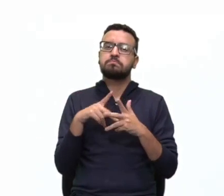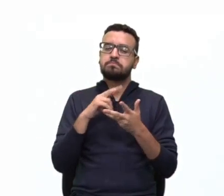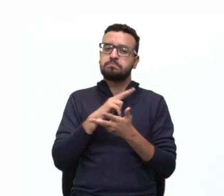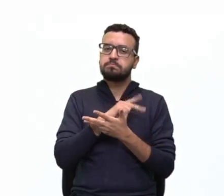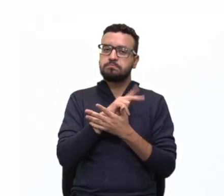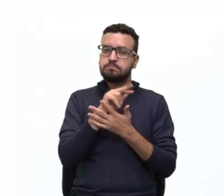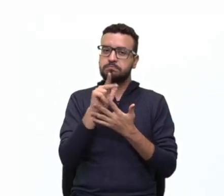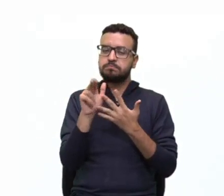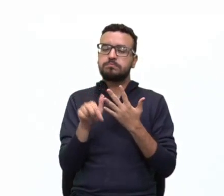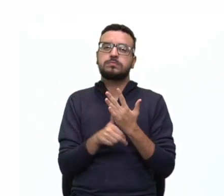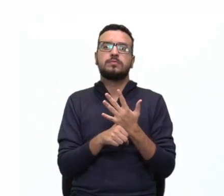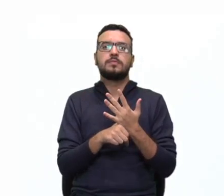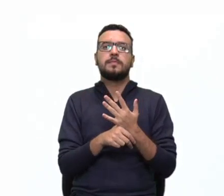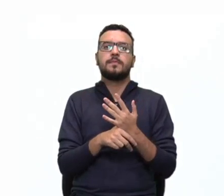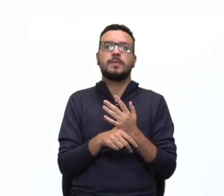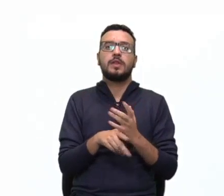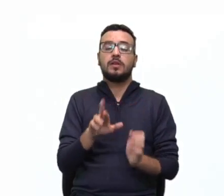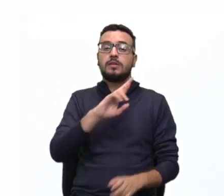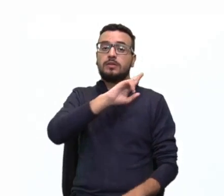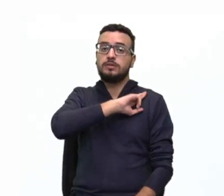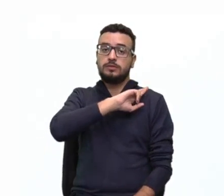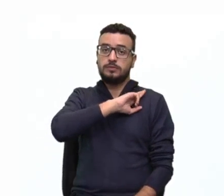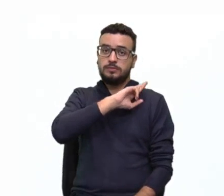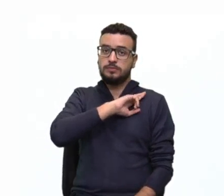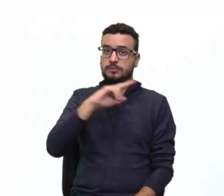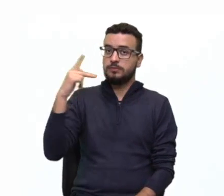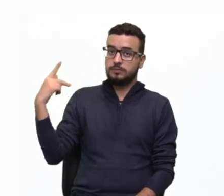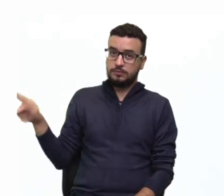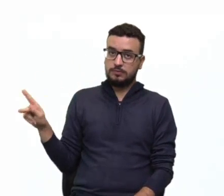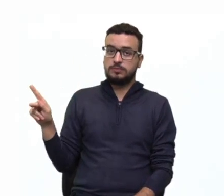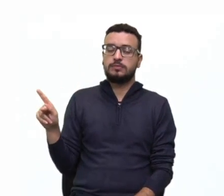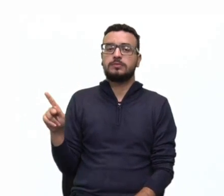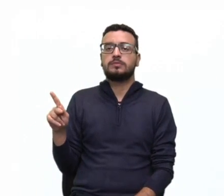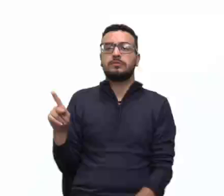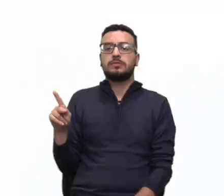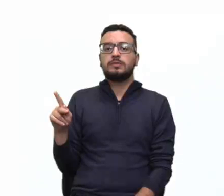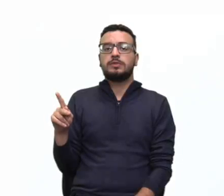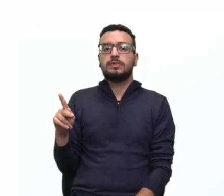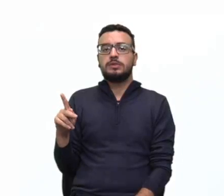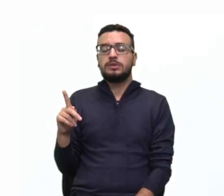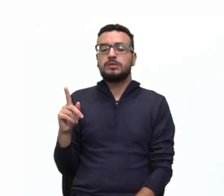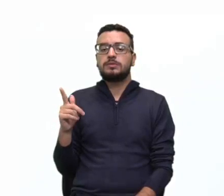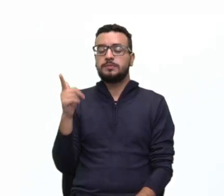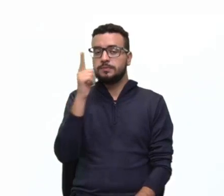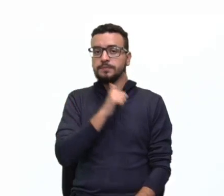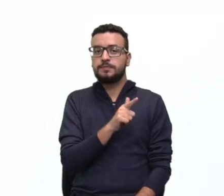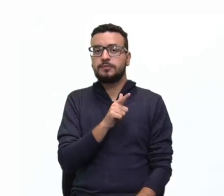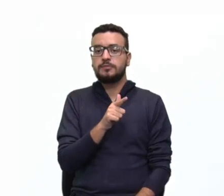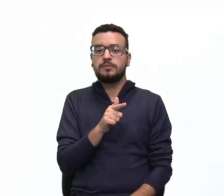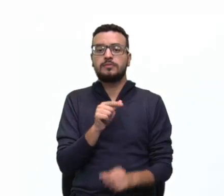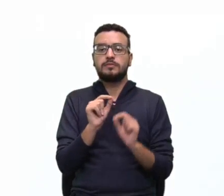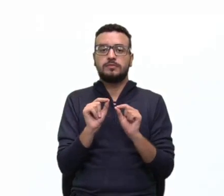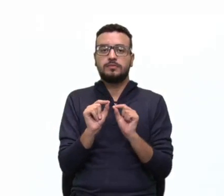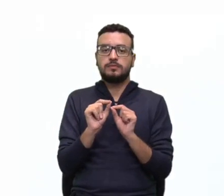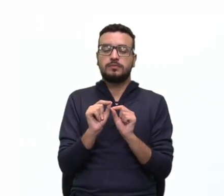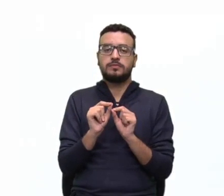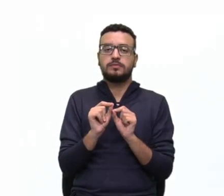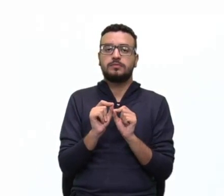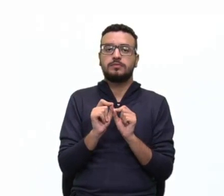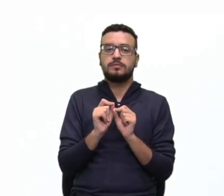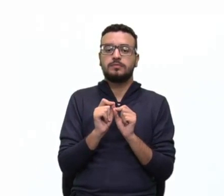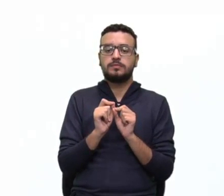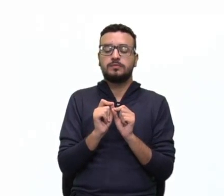funcional. A função da articulação sinovial, ela consiste em